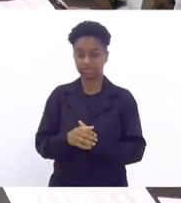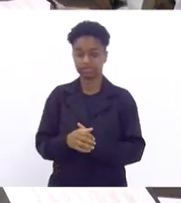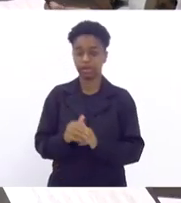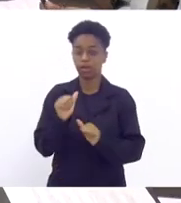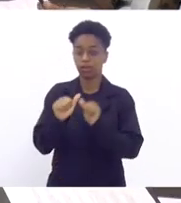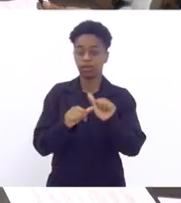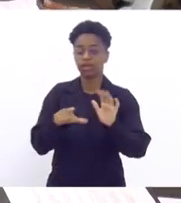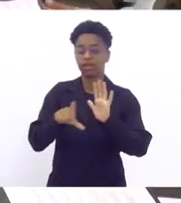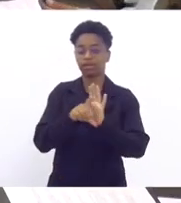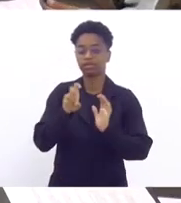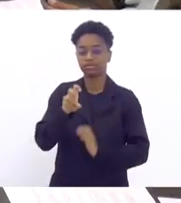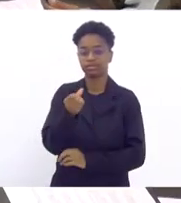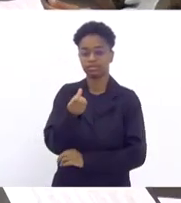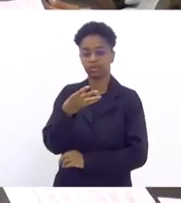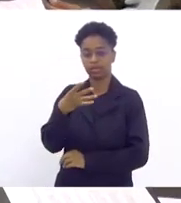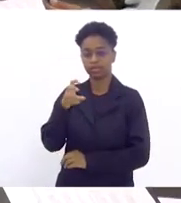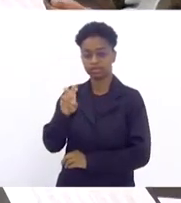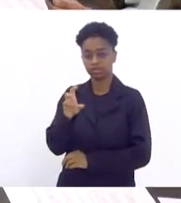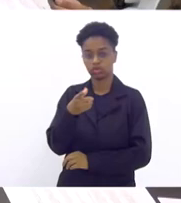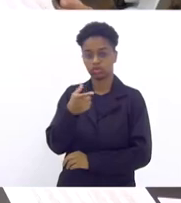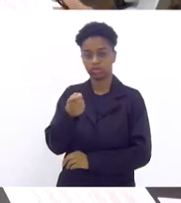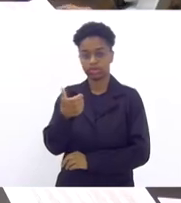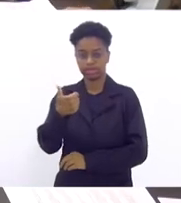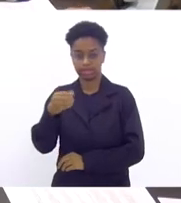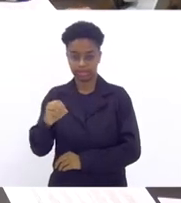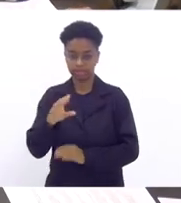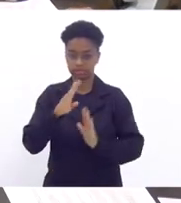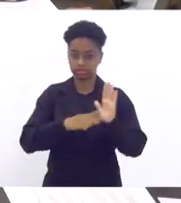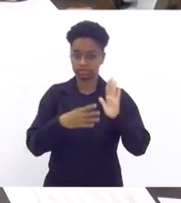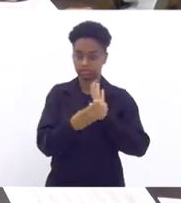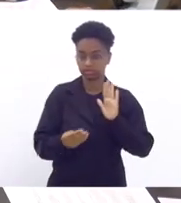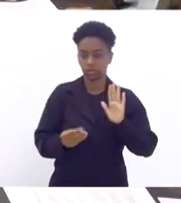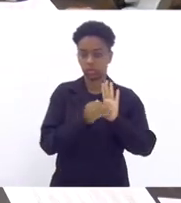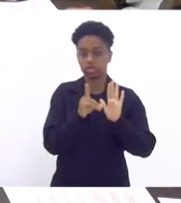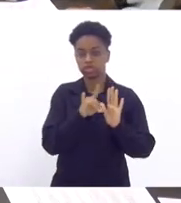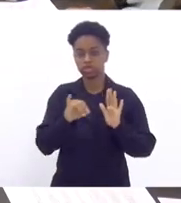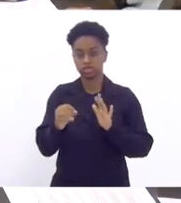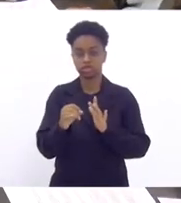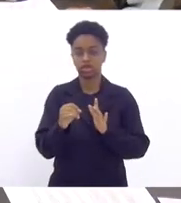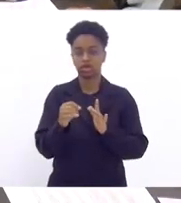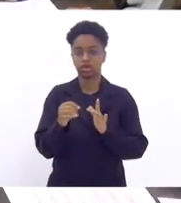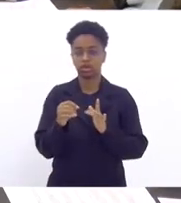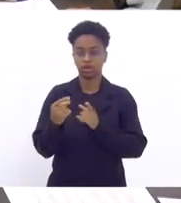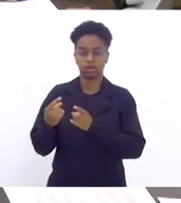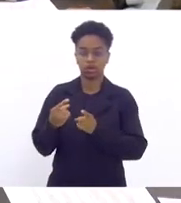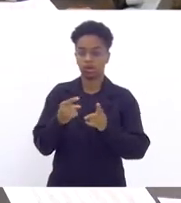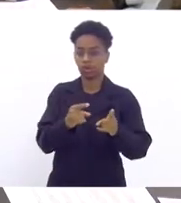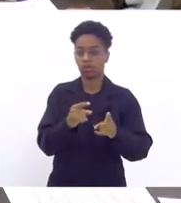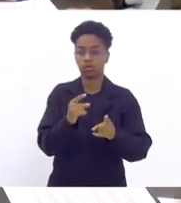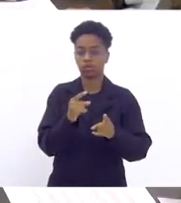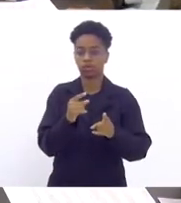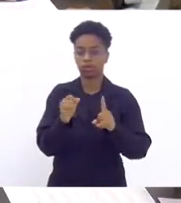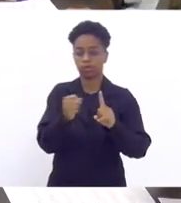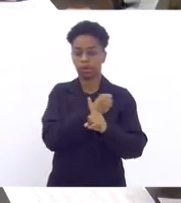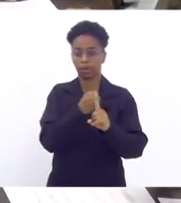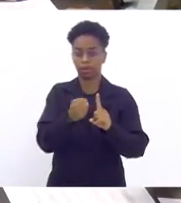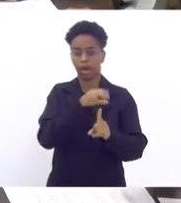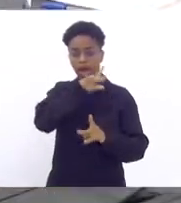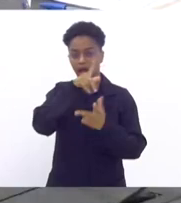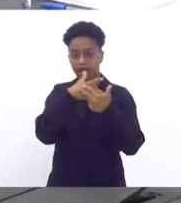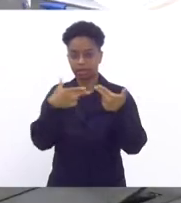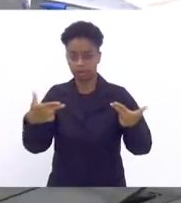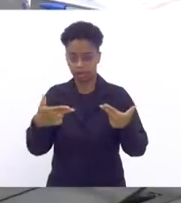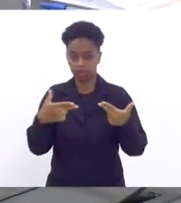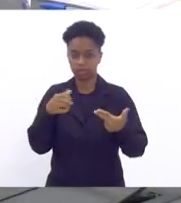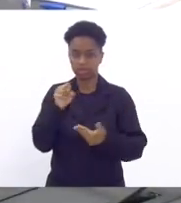5.645 de 6 de janeiro de 2010 para incluir no calendário Oficial do Estado do Rio de Janeiro de Estadual de combate aos maus tratos de animais silvestres para